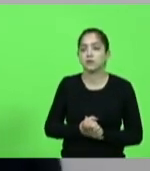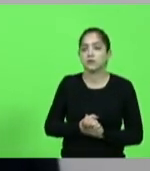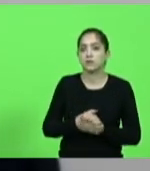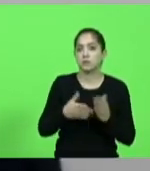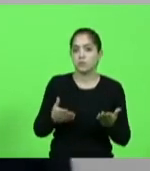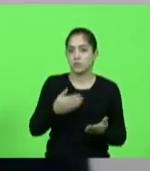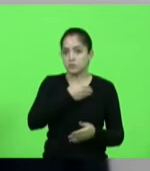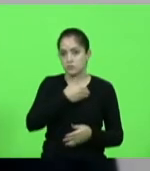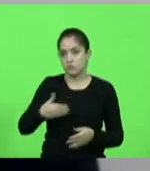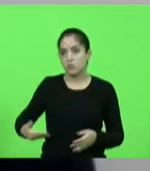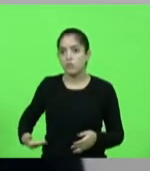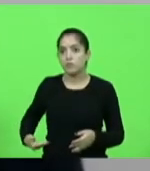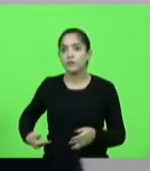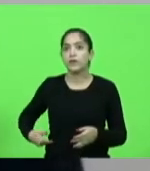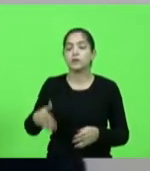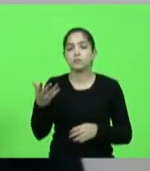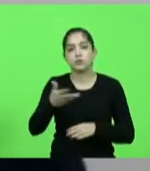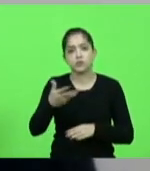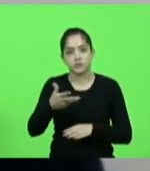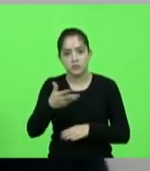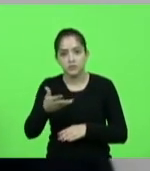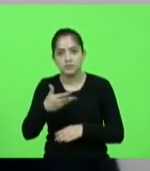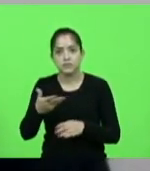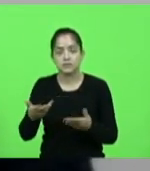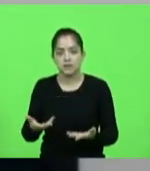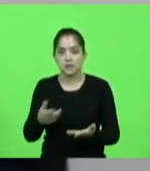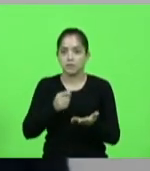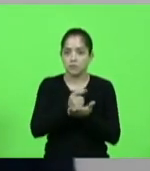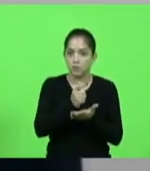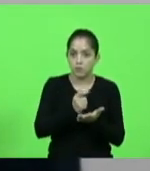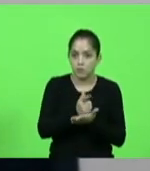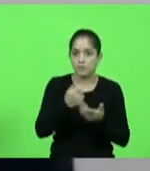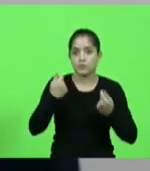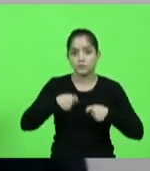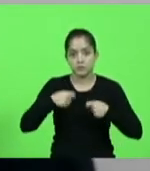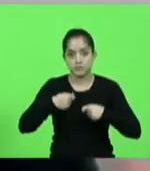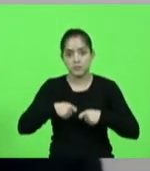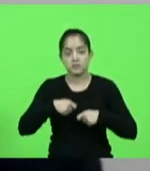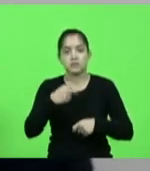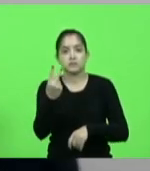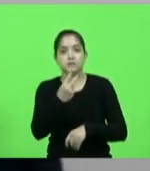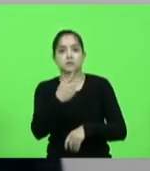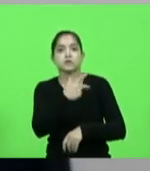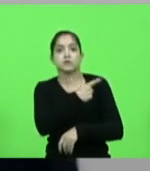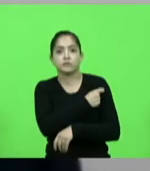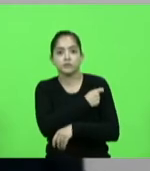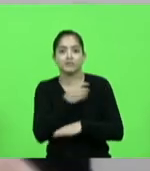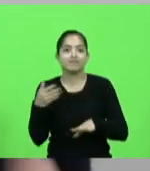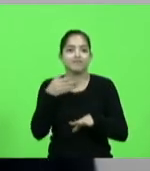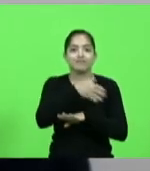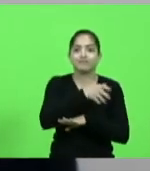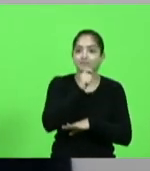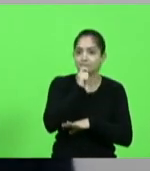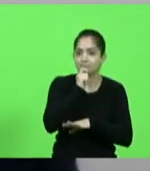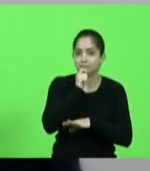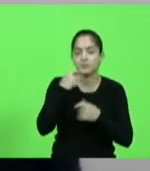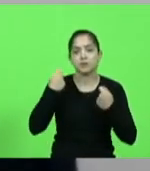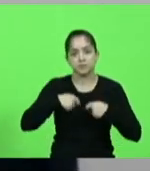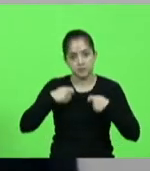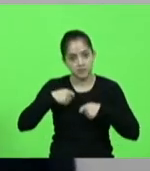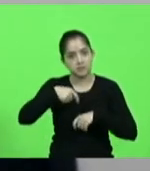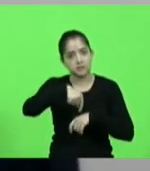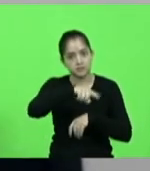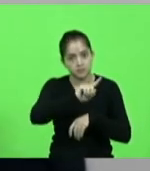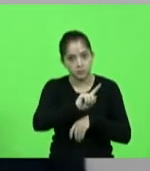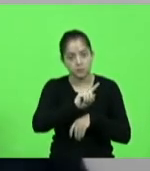que agilize com os municípios, aqueles que precisam tomar a segunda dose, que não compareceram, que se faça a